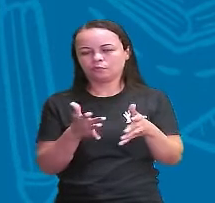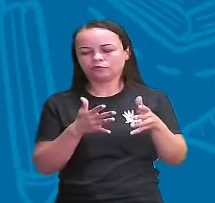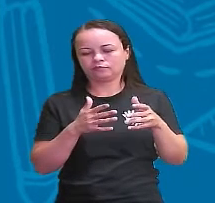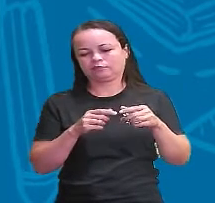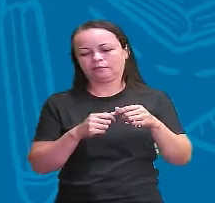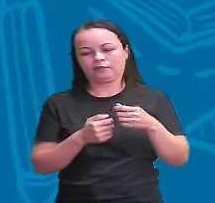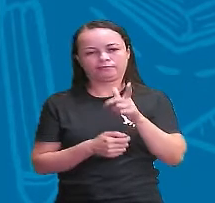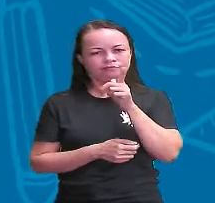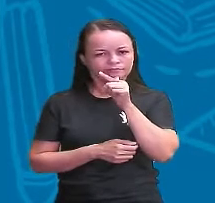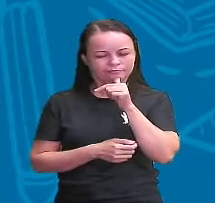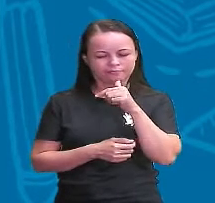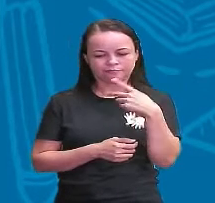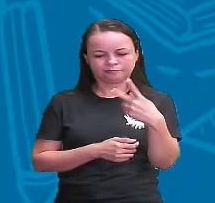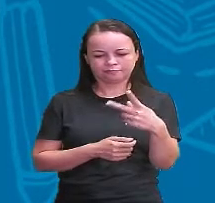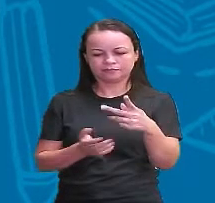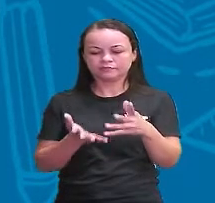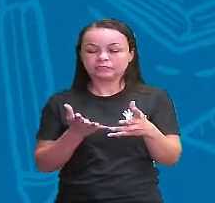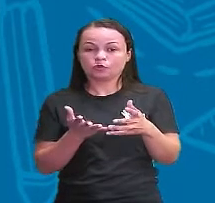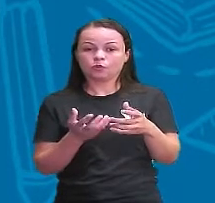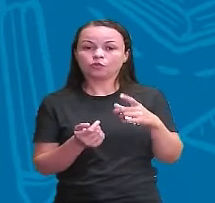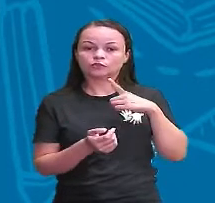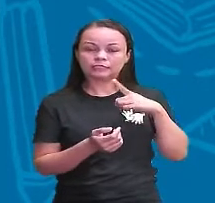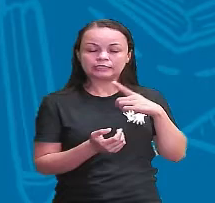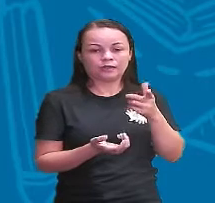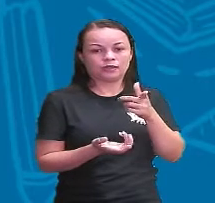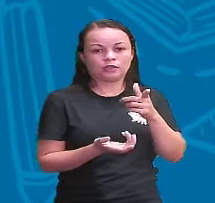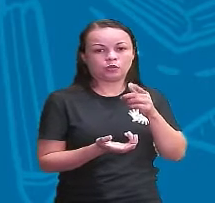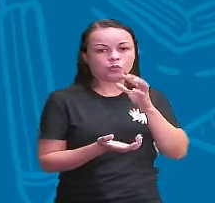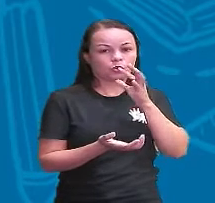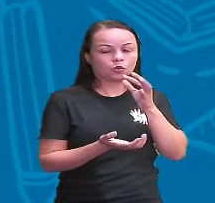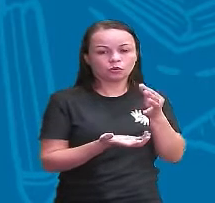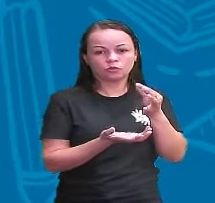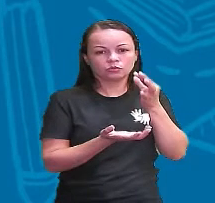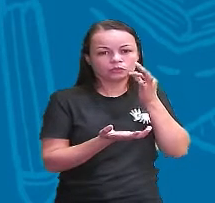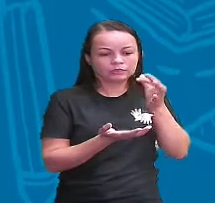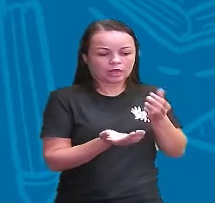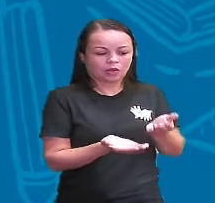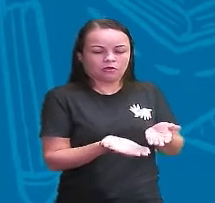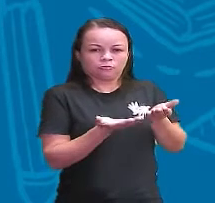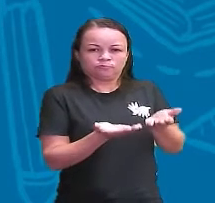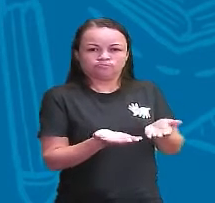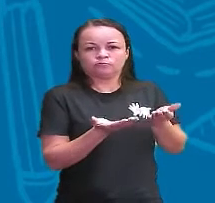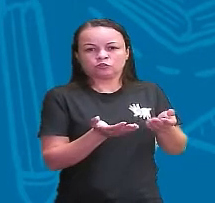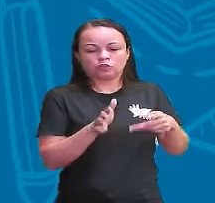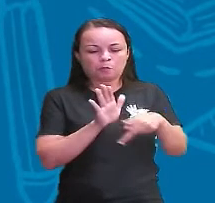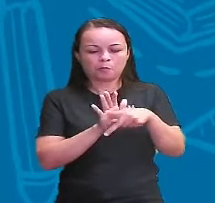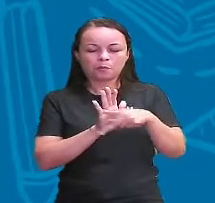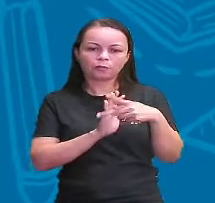está com bastante sal, ela se tornou mais pesada, mais densa do que o próprio ovo. Por